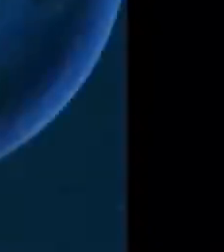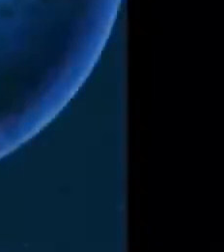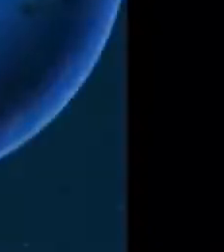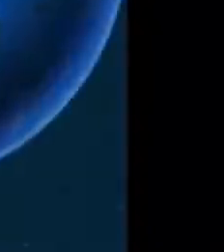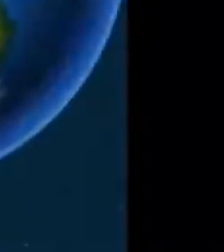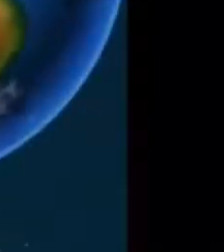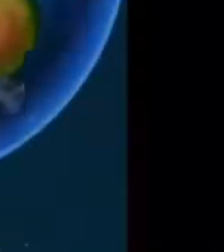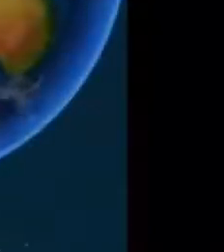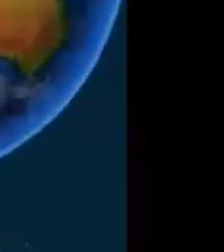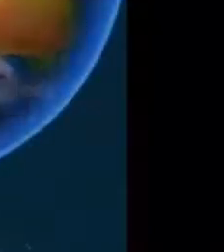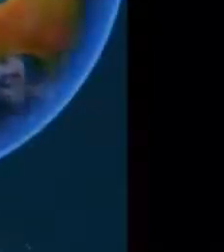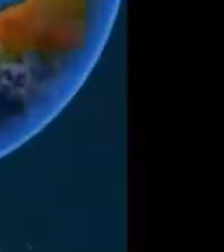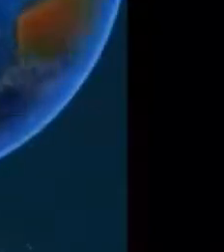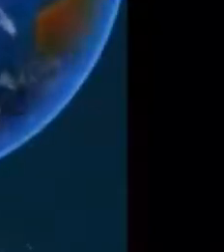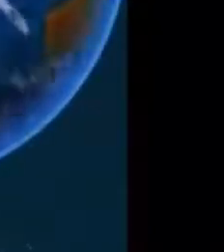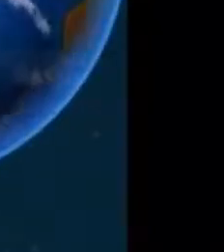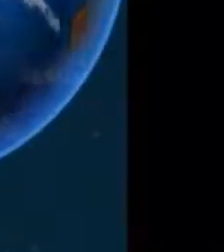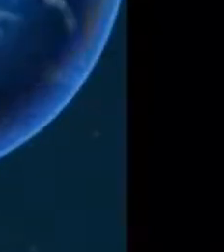hum